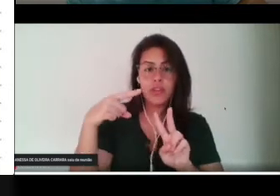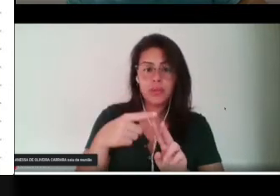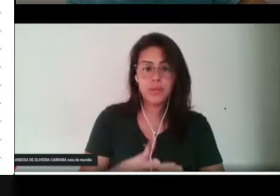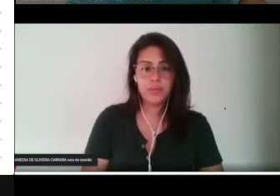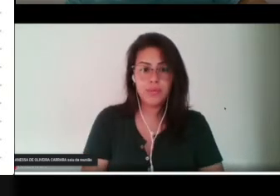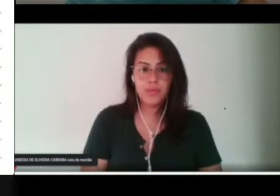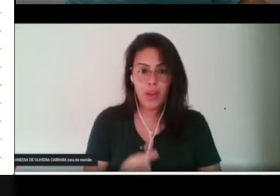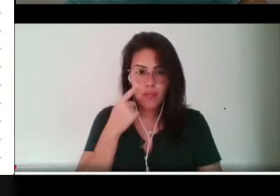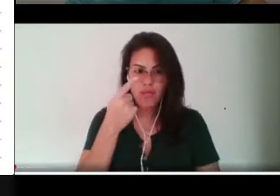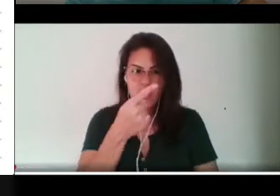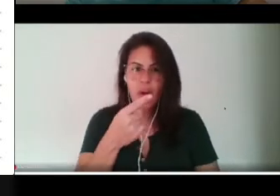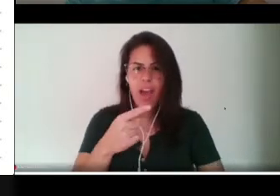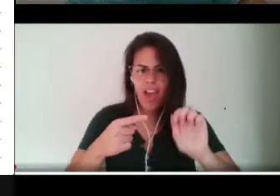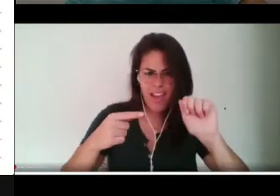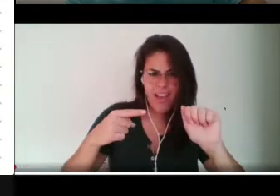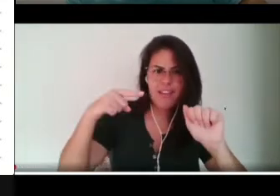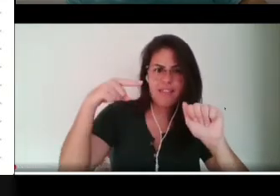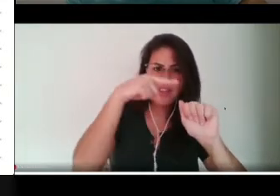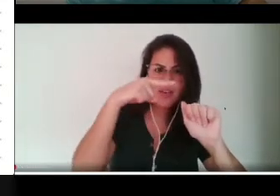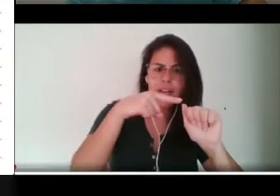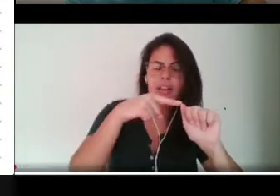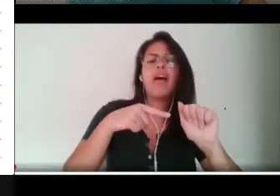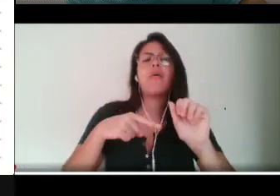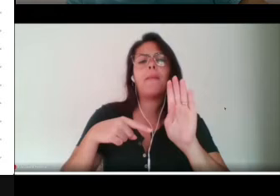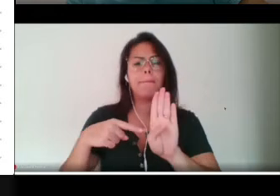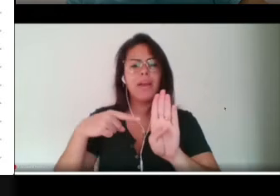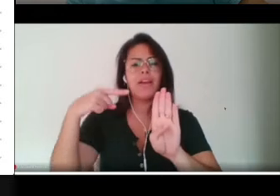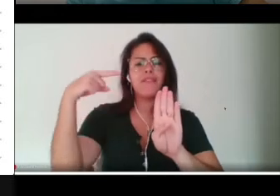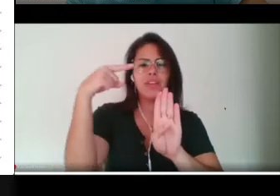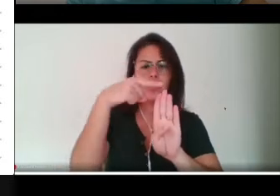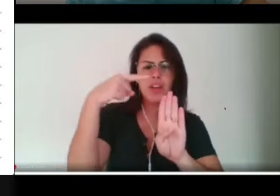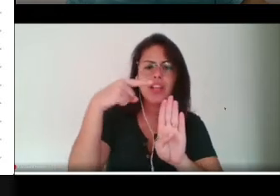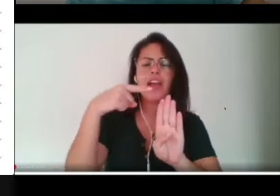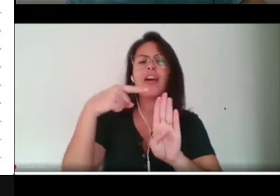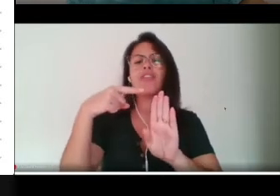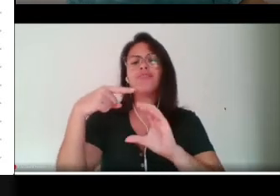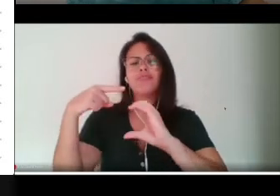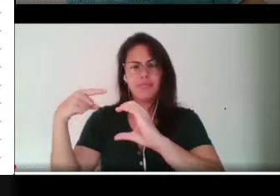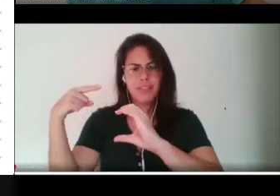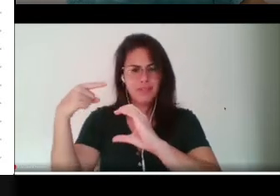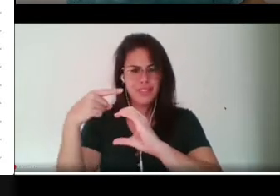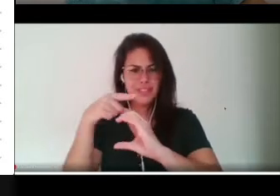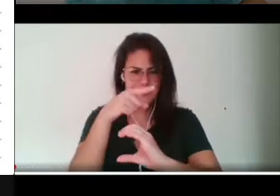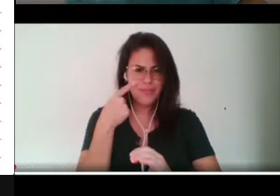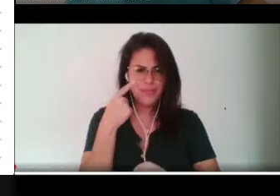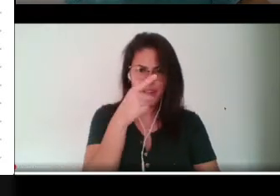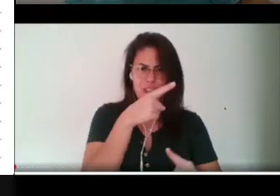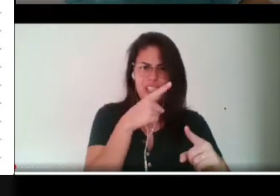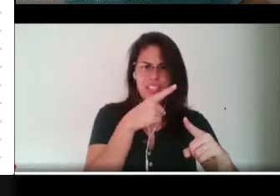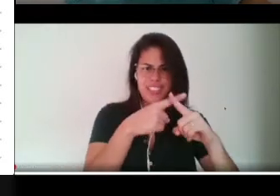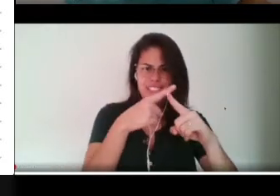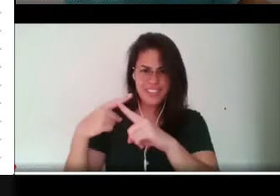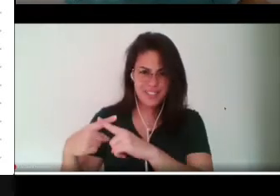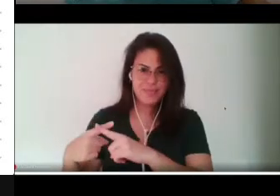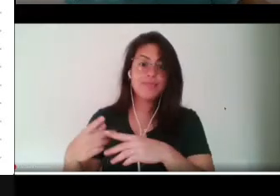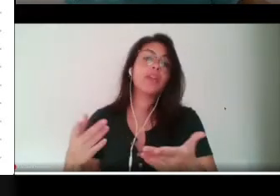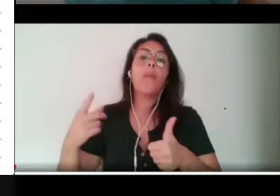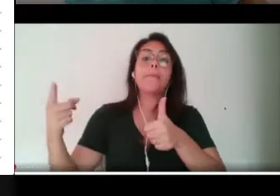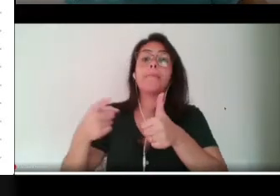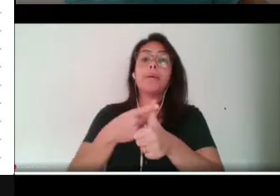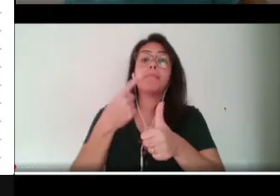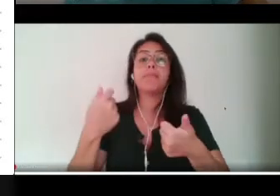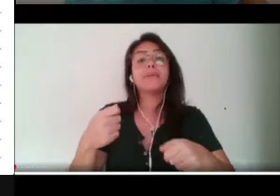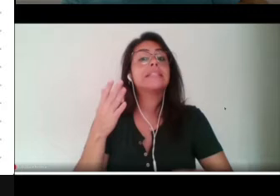C. Então, para a gente fazer isso aqui, a primeira coisa que a gente tem que fazer é calcular o vetor C. O vetor